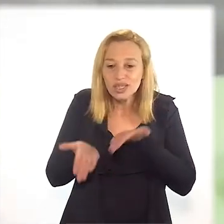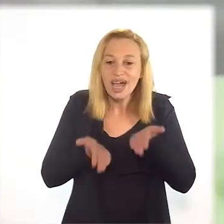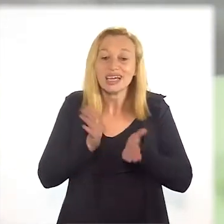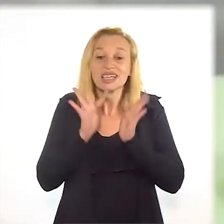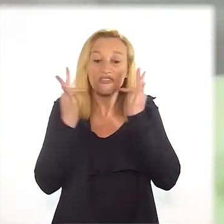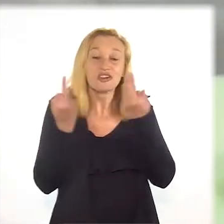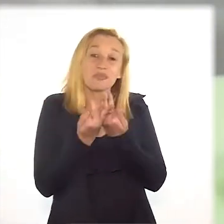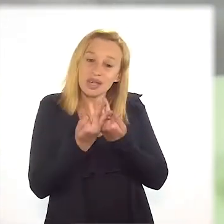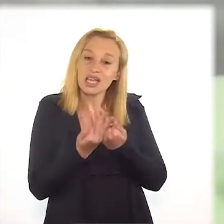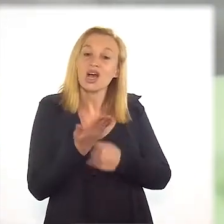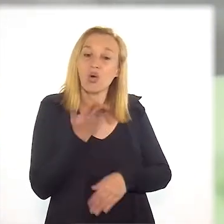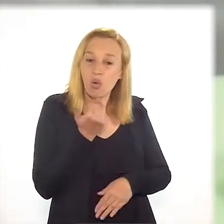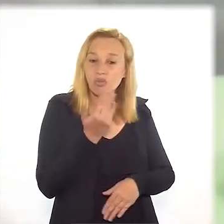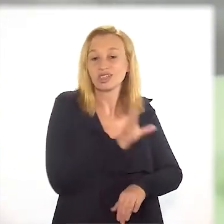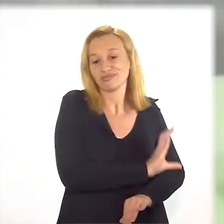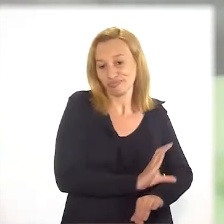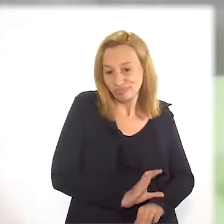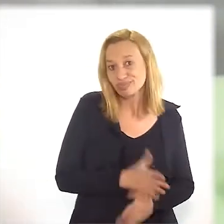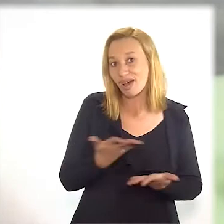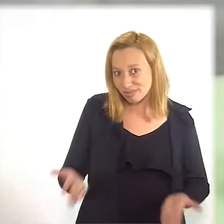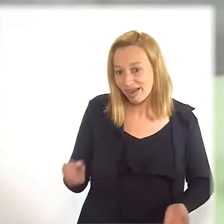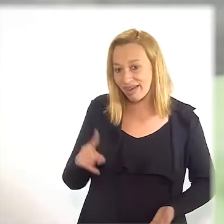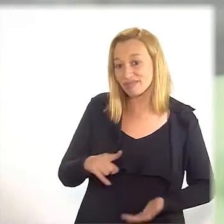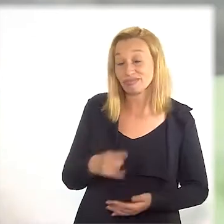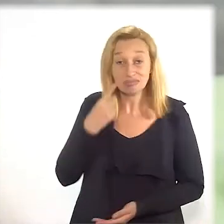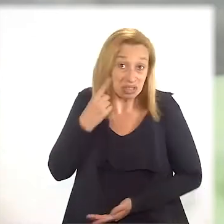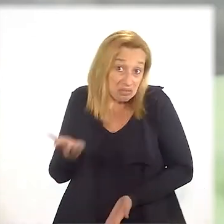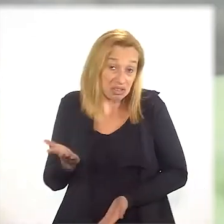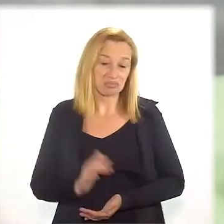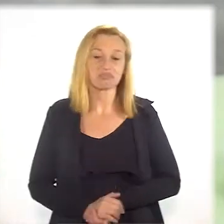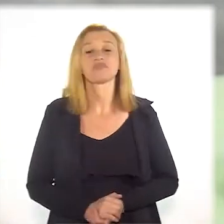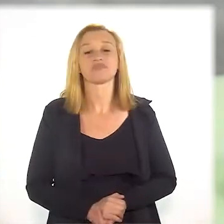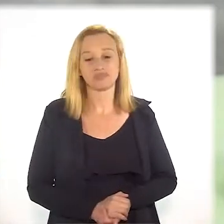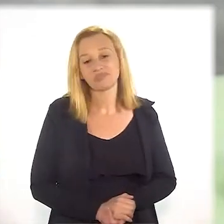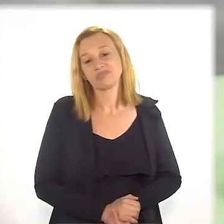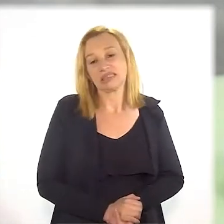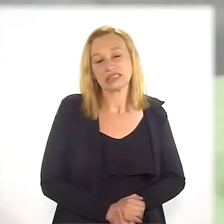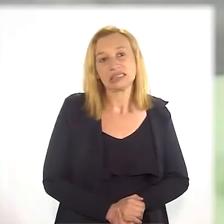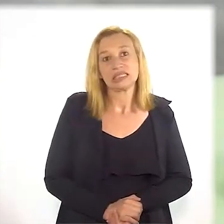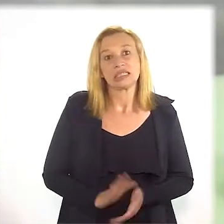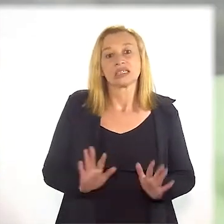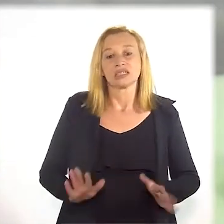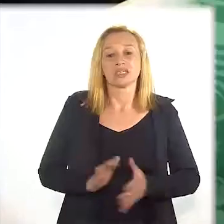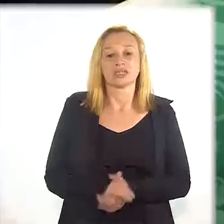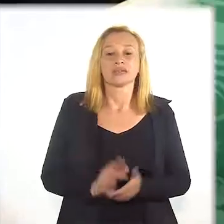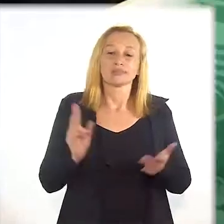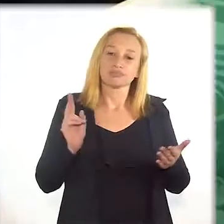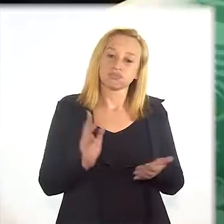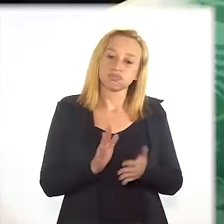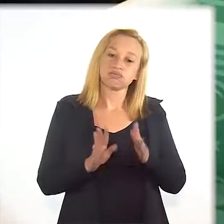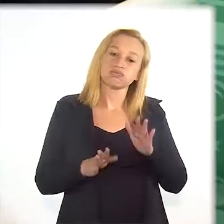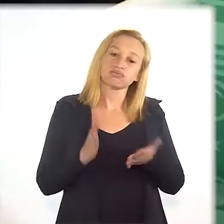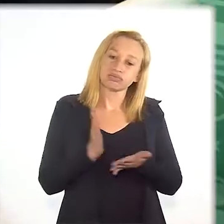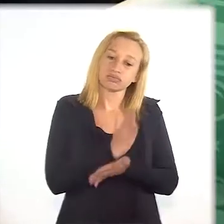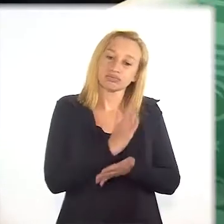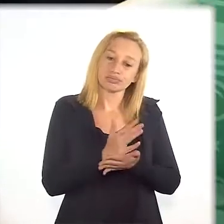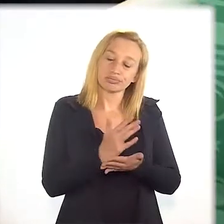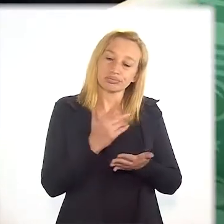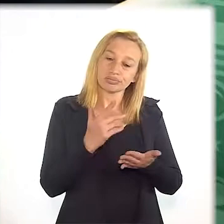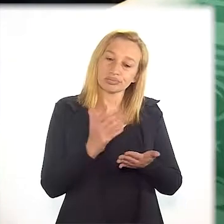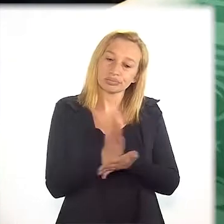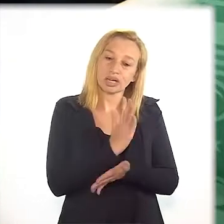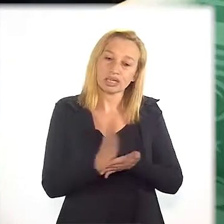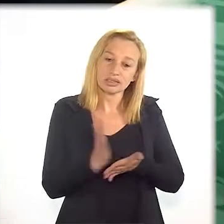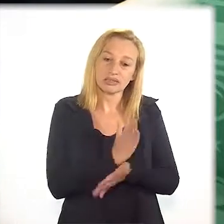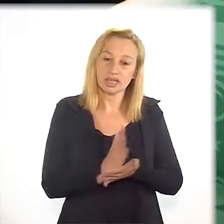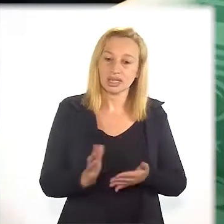familiar também. É cultural, às vezes o que você vê é isso mesmo, um acesso fácil. Ou seja, apesar de às vezes ter um pai e uma